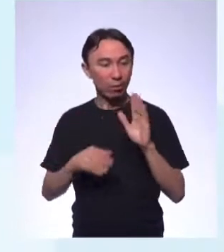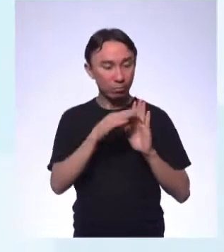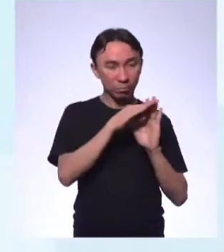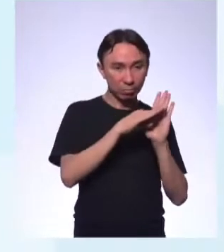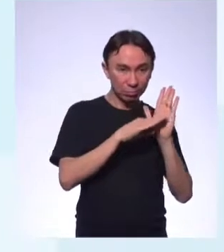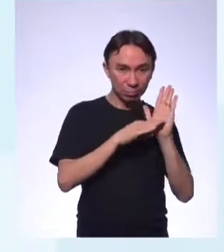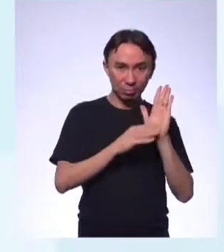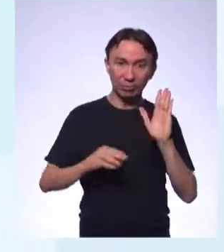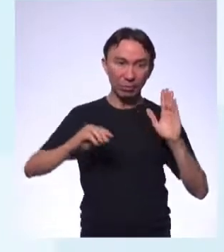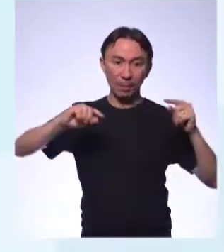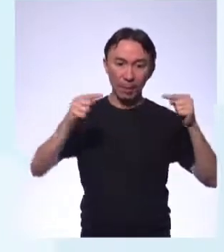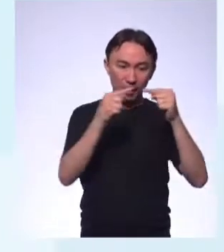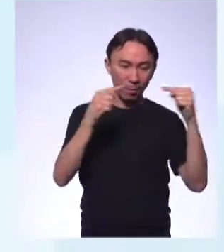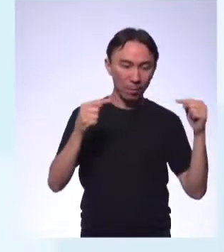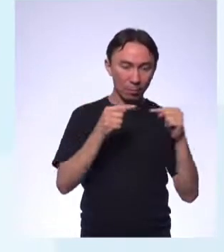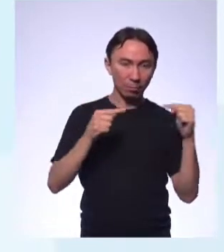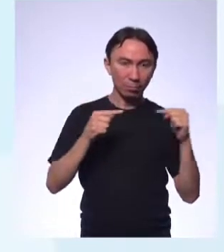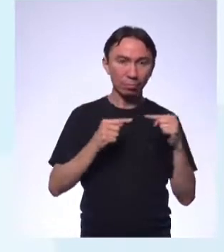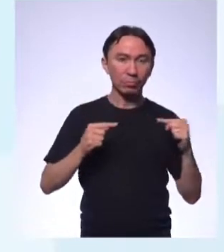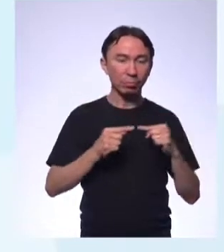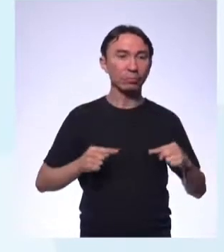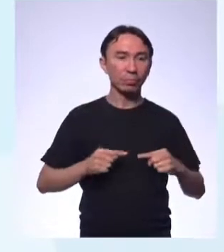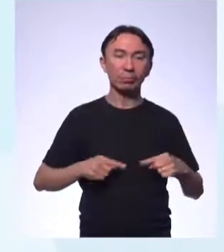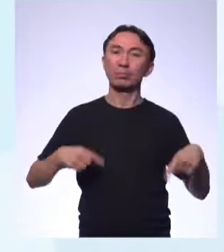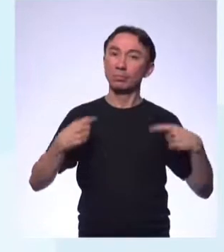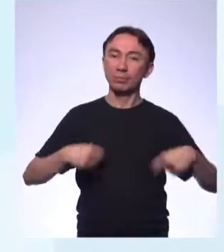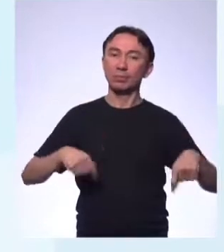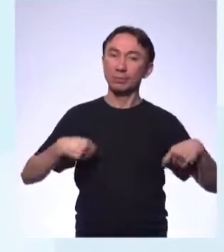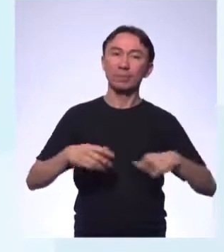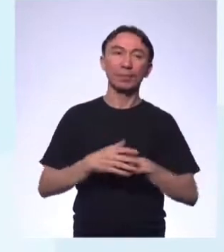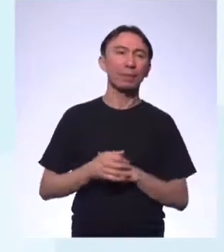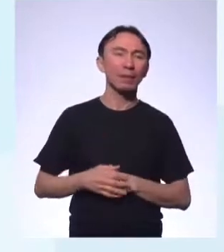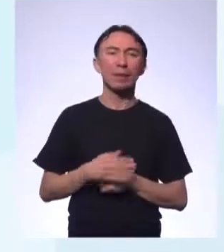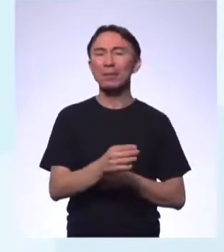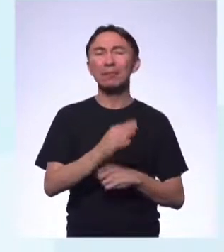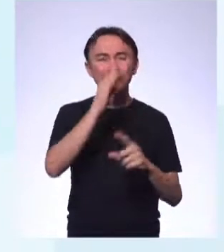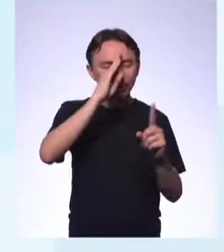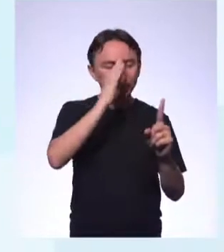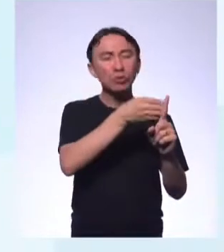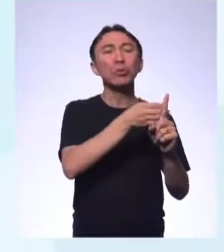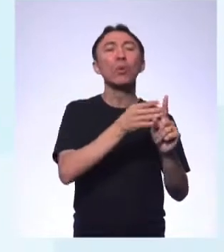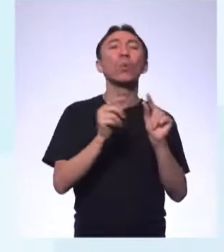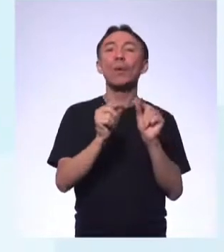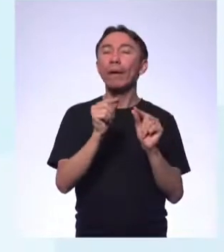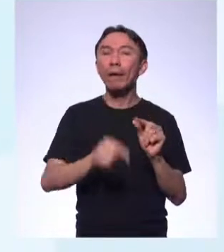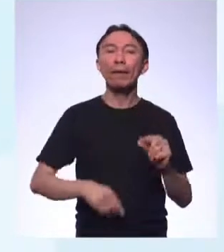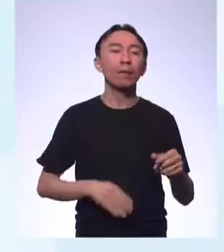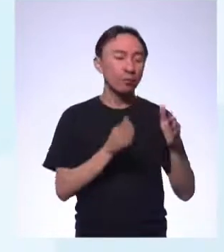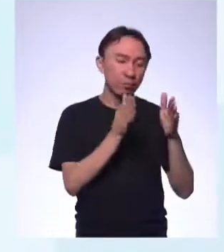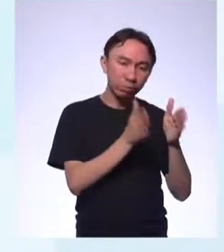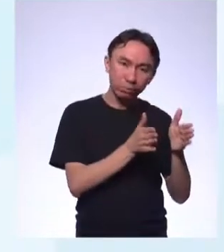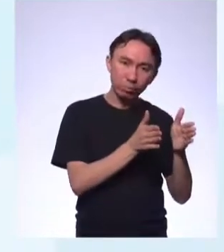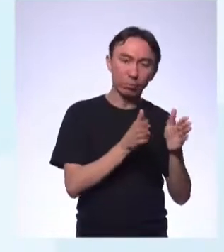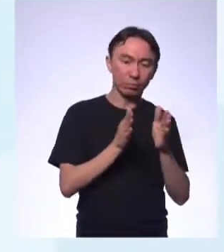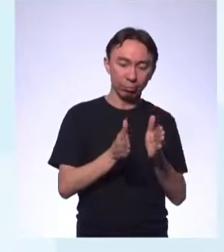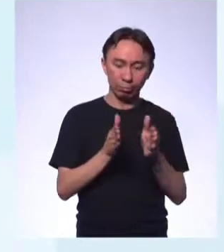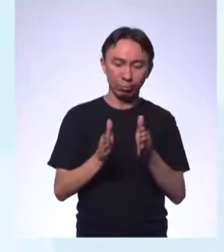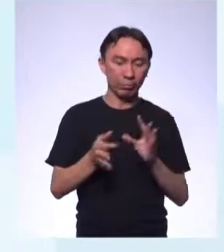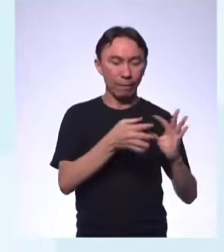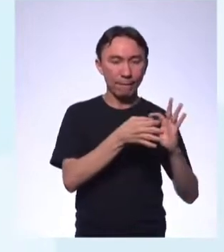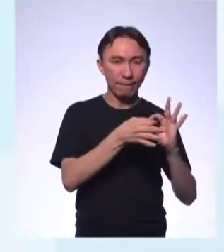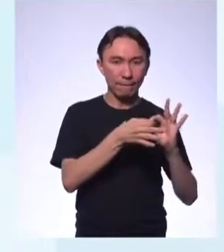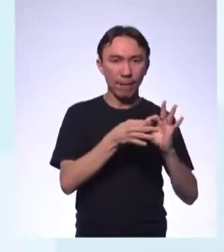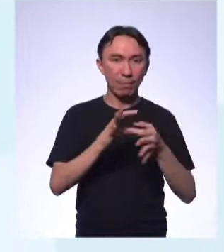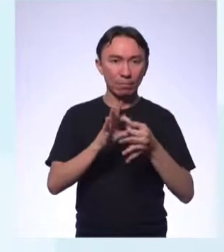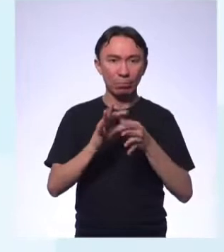As cenas, as músicas e as letras delas, tá? O objetivo é seguir uma ordem que torne o roteiro coeso e bem ritmado.